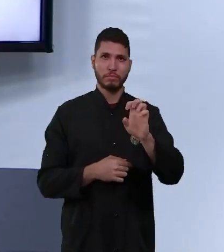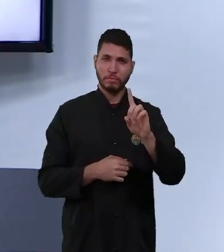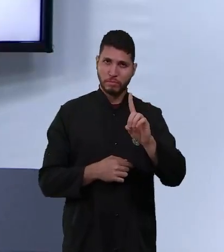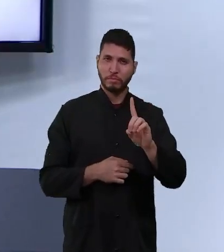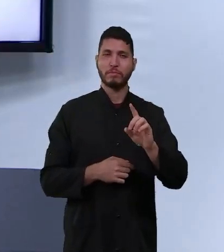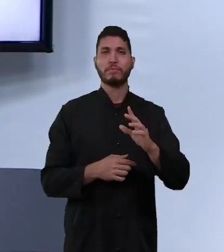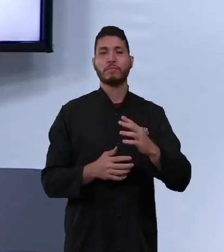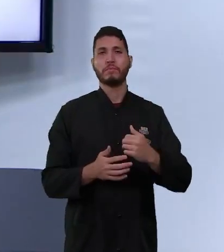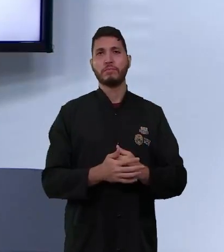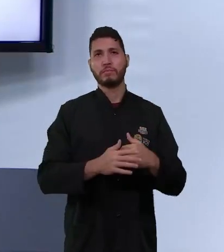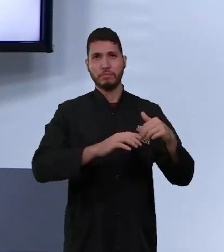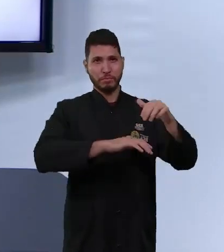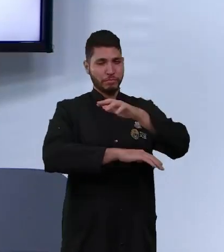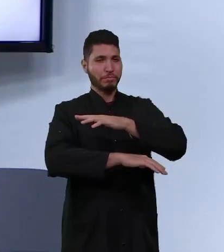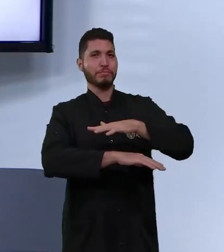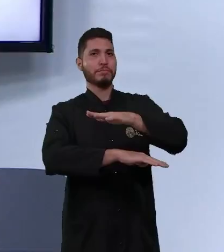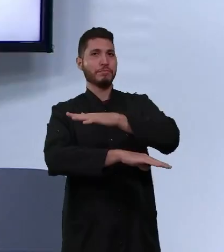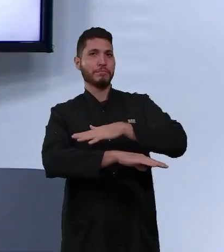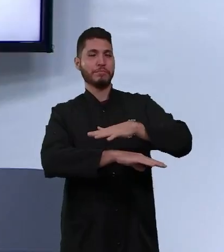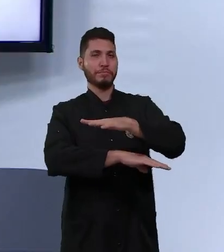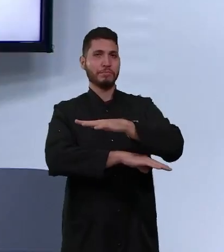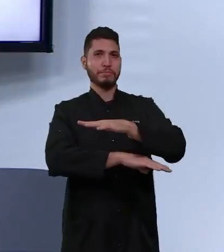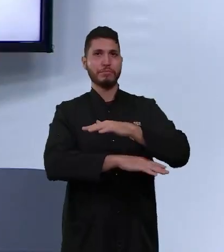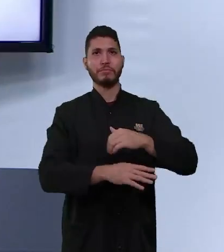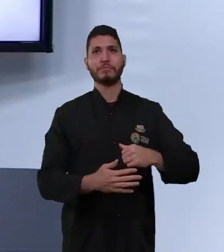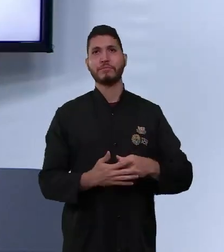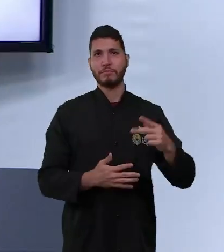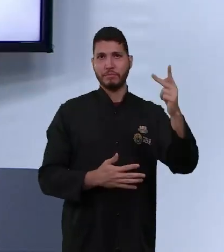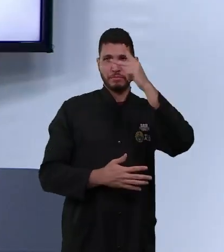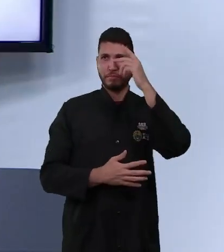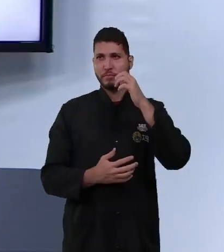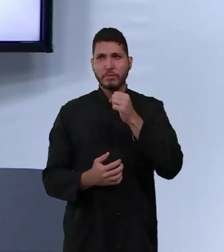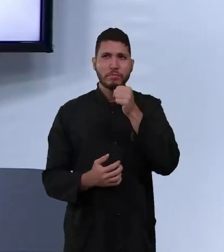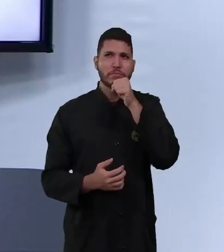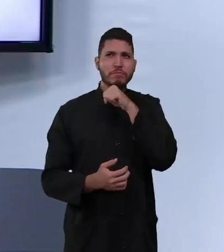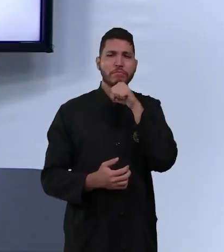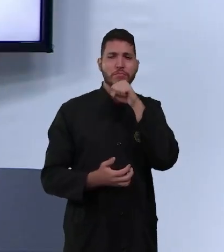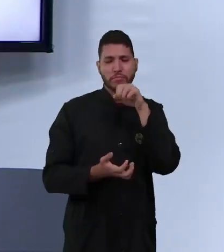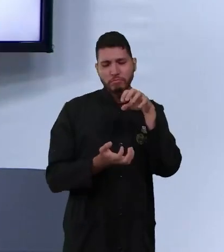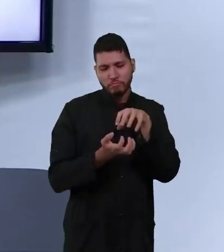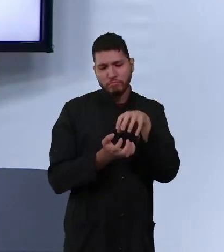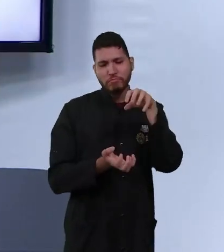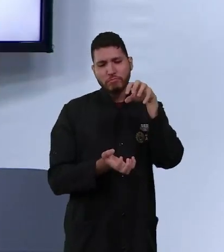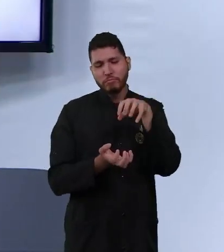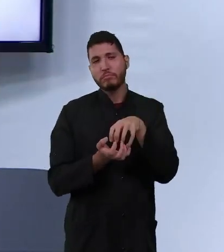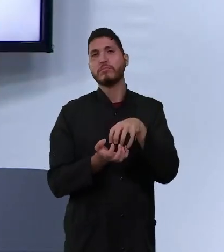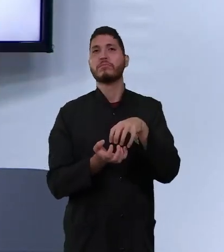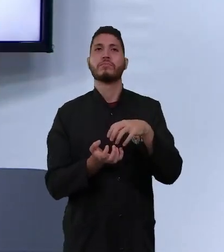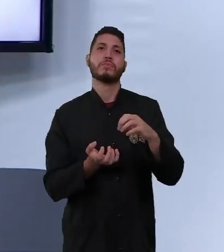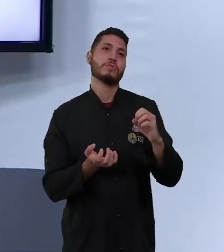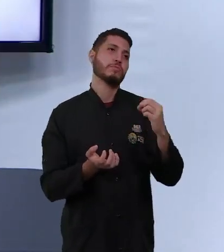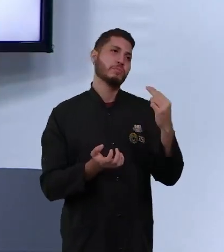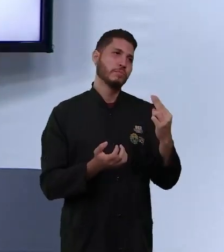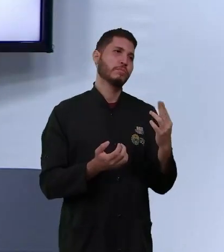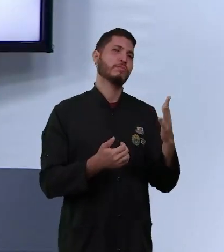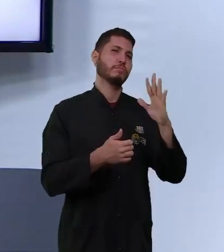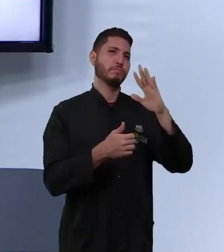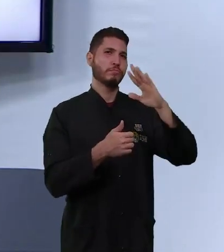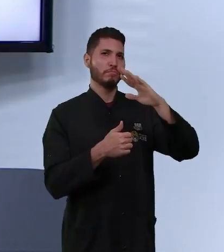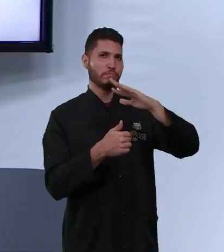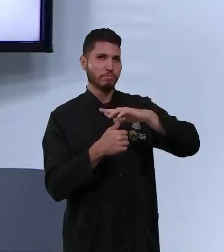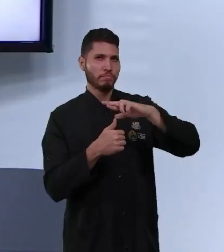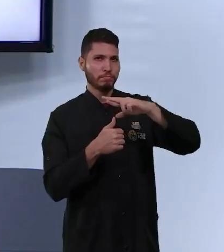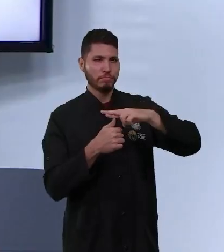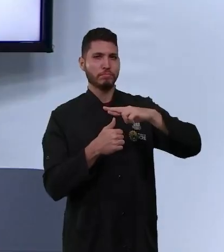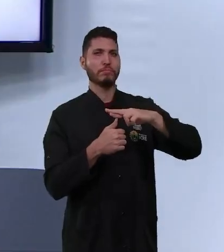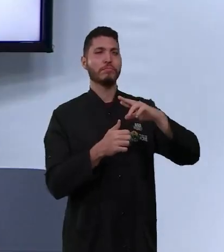para situações formais, ou seja, para pessoas mais velhas, para pessoas no cargo mais alto da